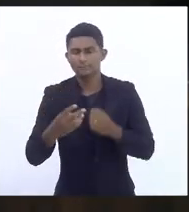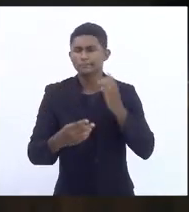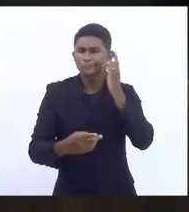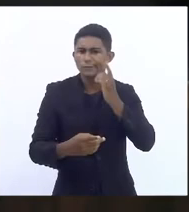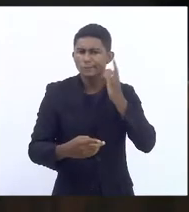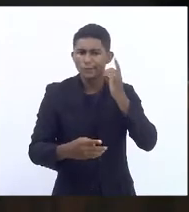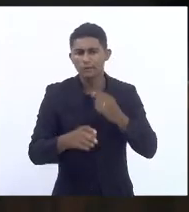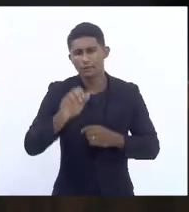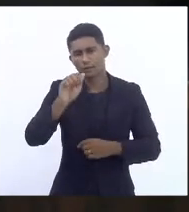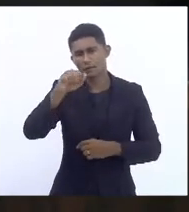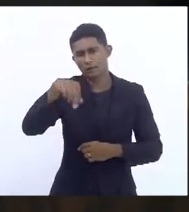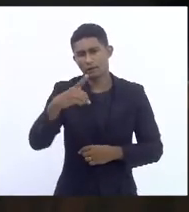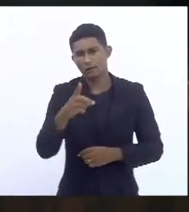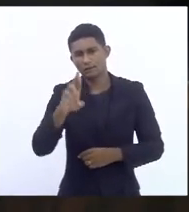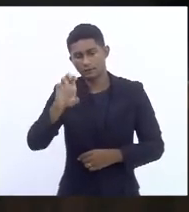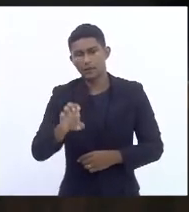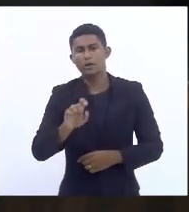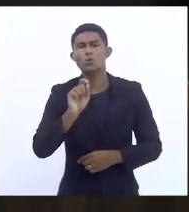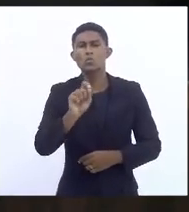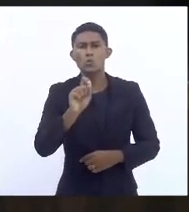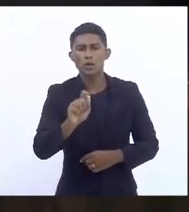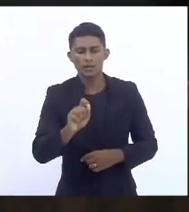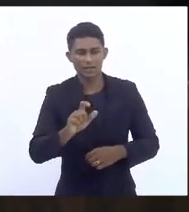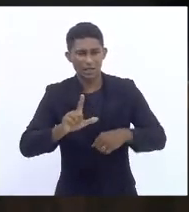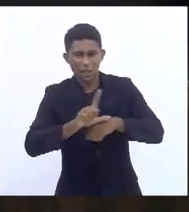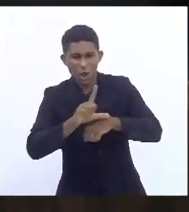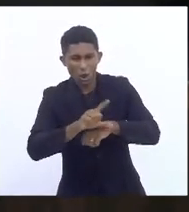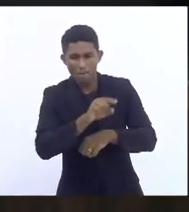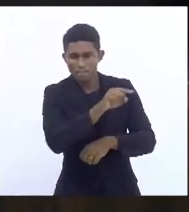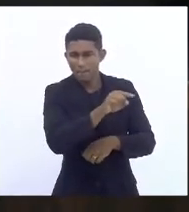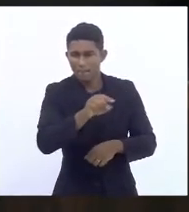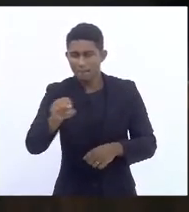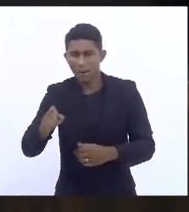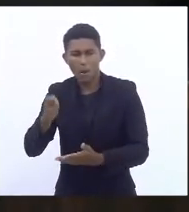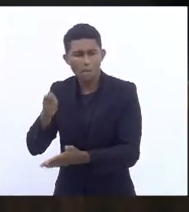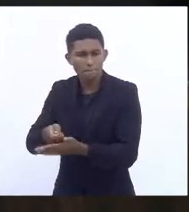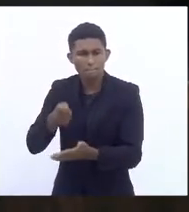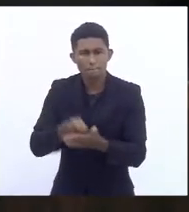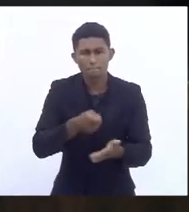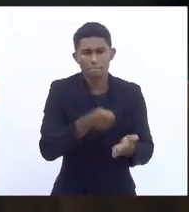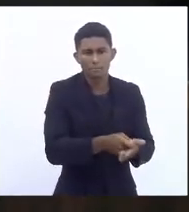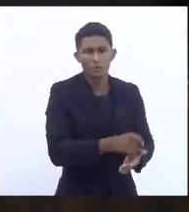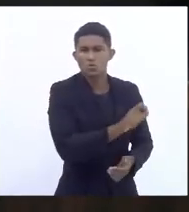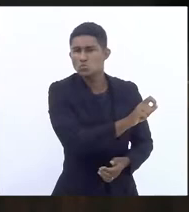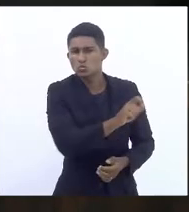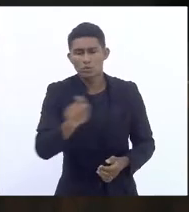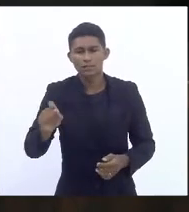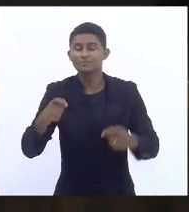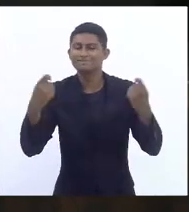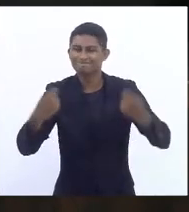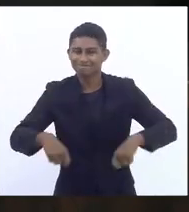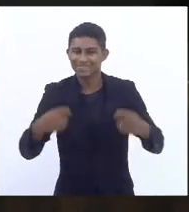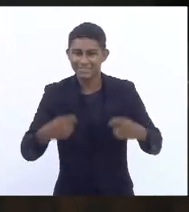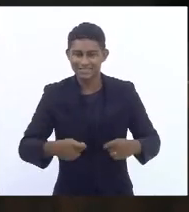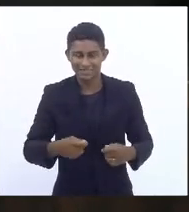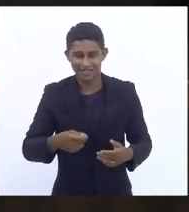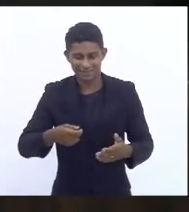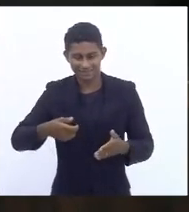obriga estabelecimentos comerciais que menciona a disponibilizarem leitores óticos de código de barra na forma que